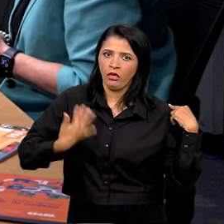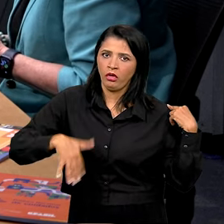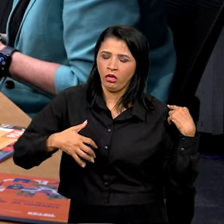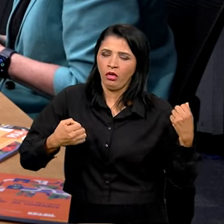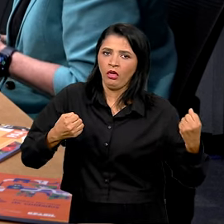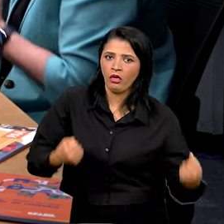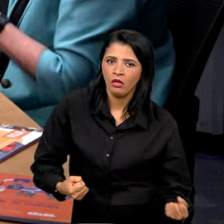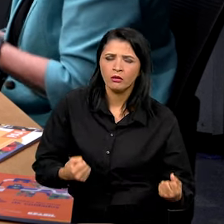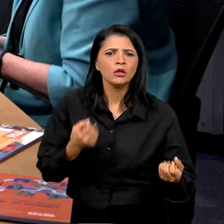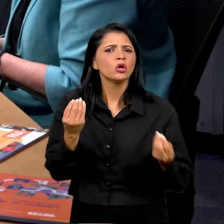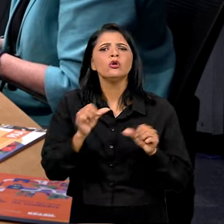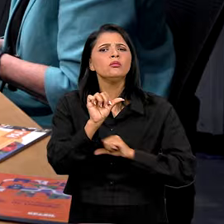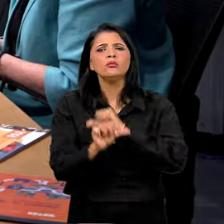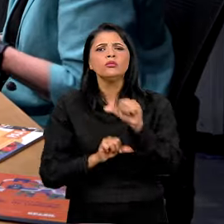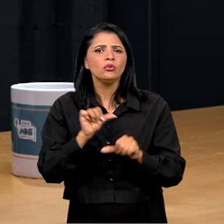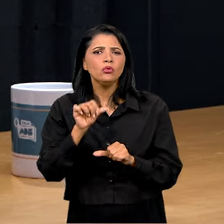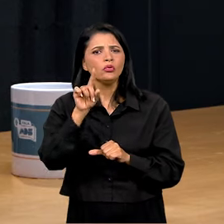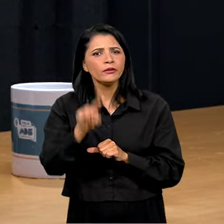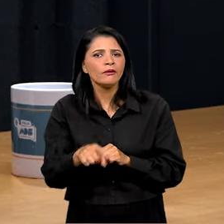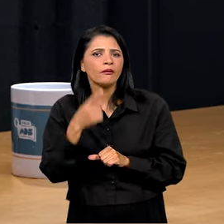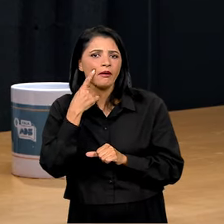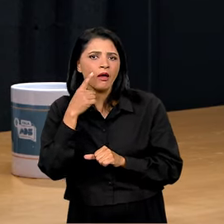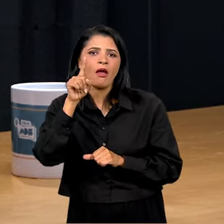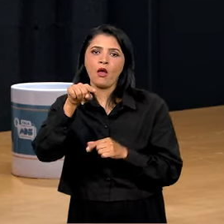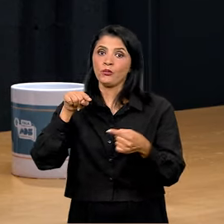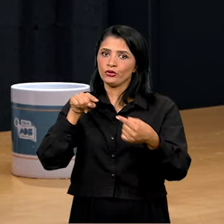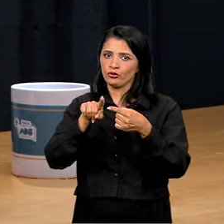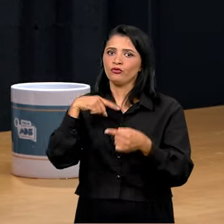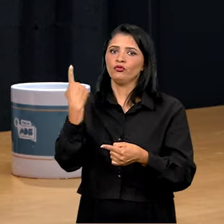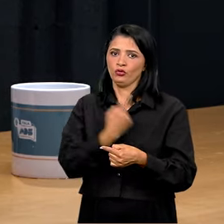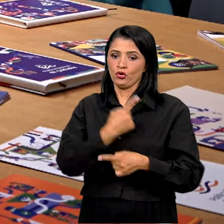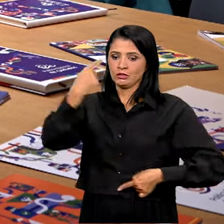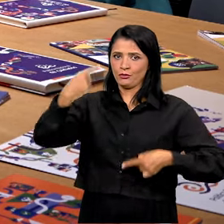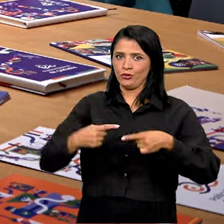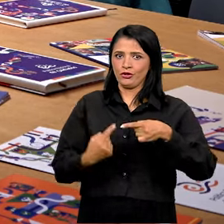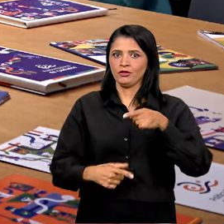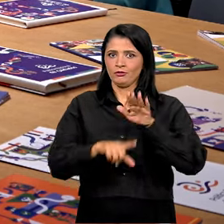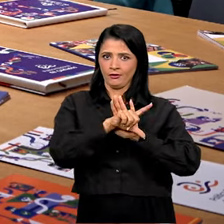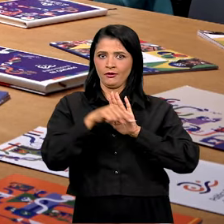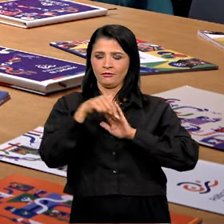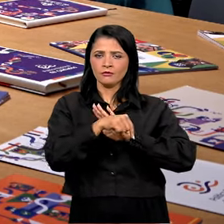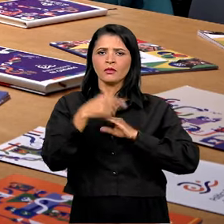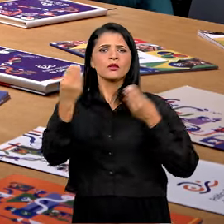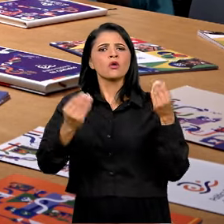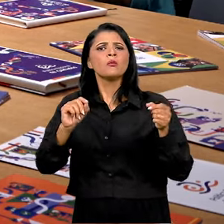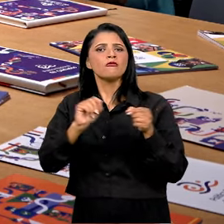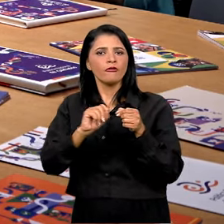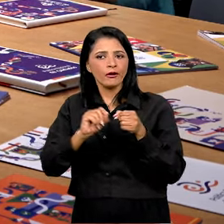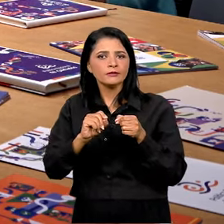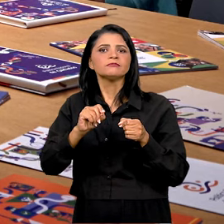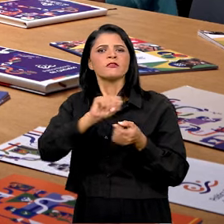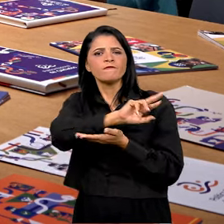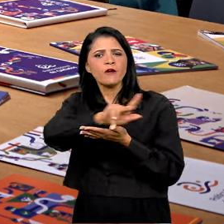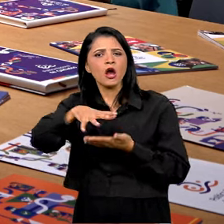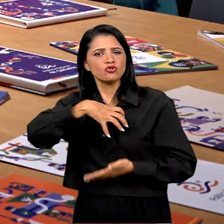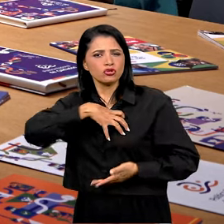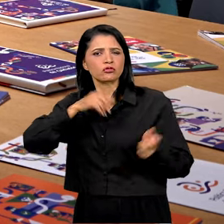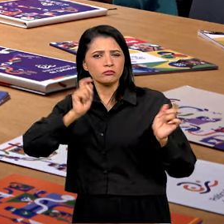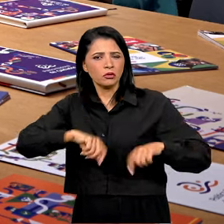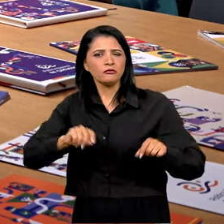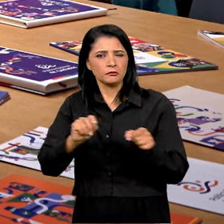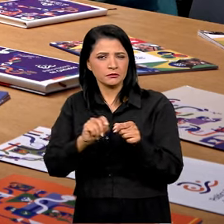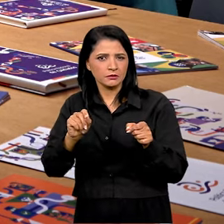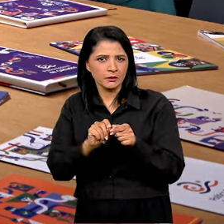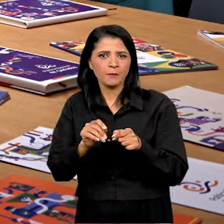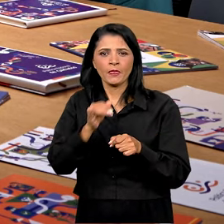gente mudar essa realidade é um dos objetivos centrais da política como é que a gente faz isso de muitas formas a gente faz